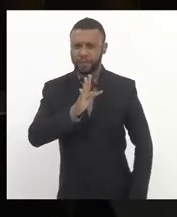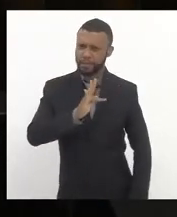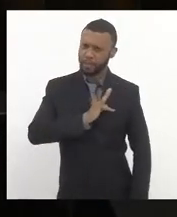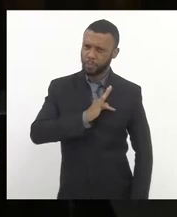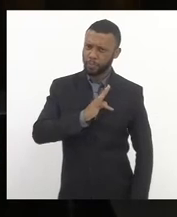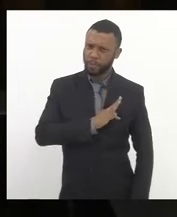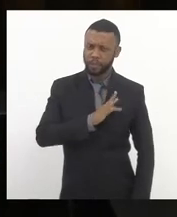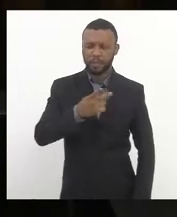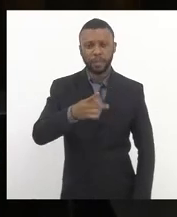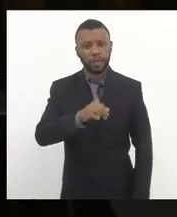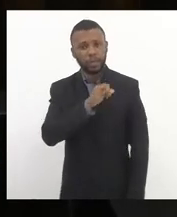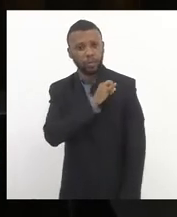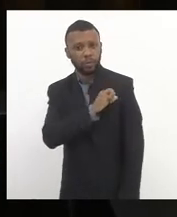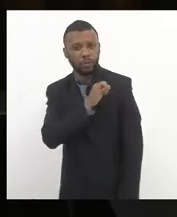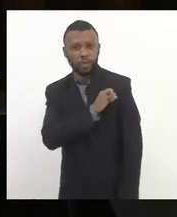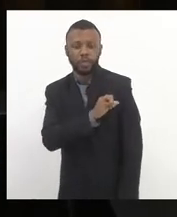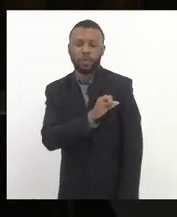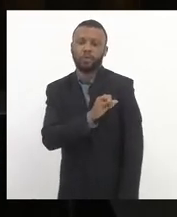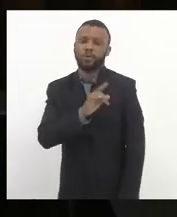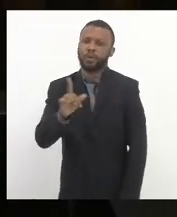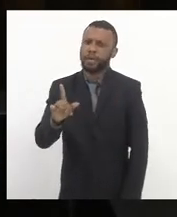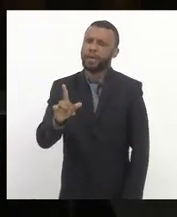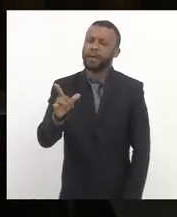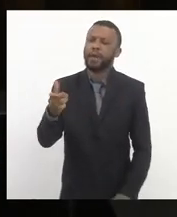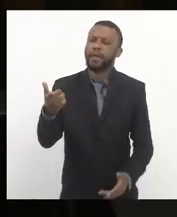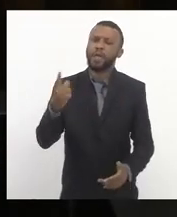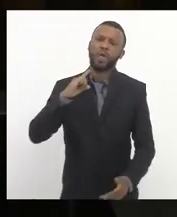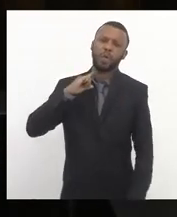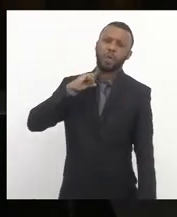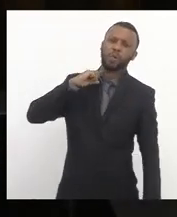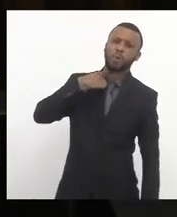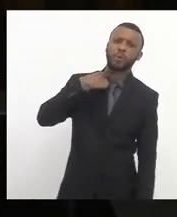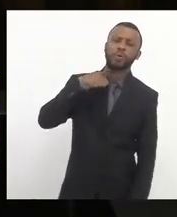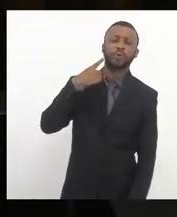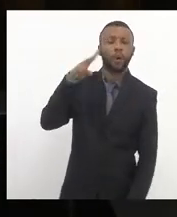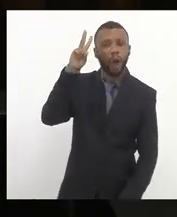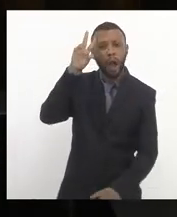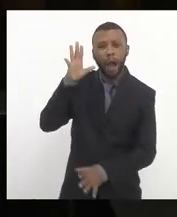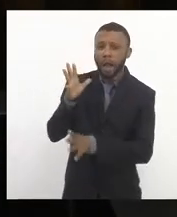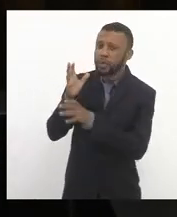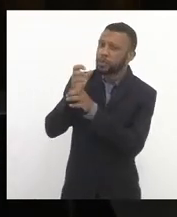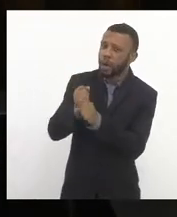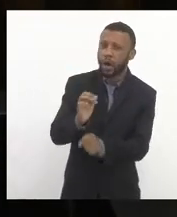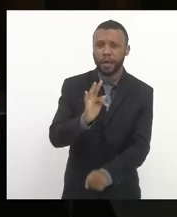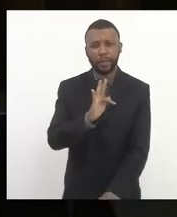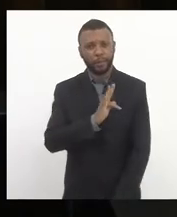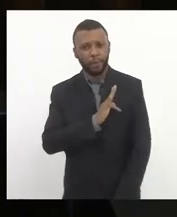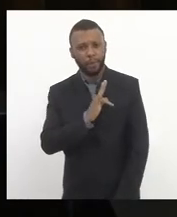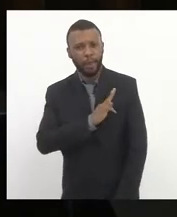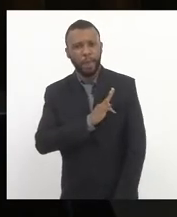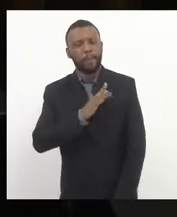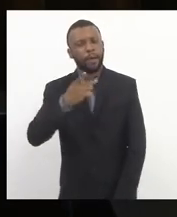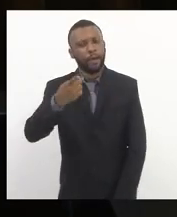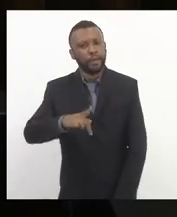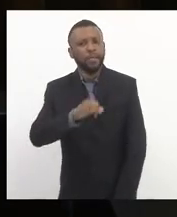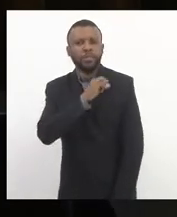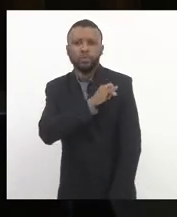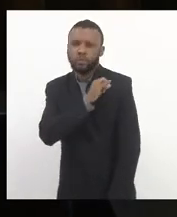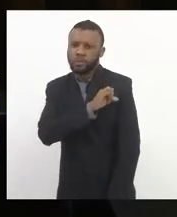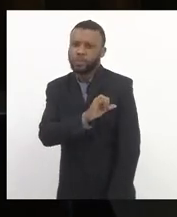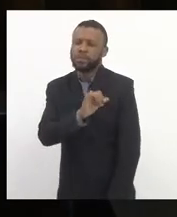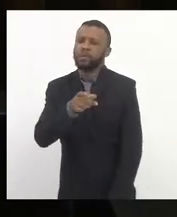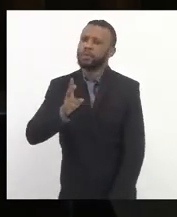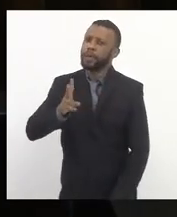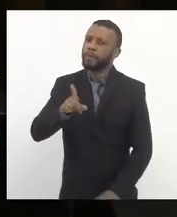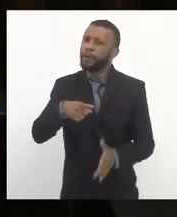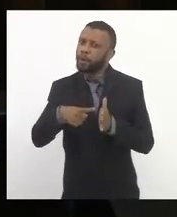Militar do Rio de Janeiro e denigrem a história da PM em nosso Estado. Eu venho